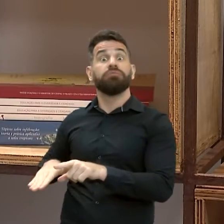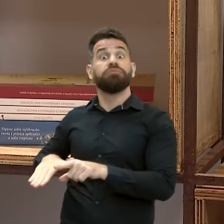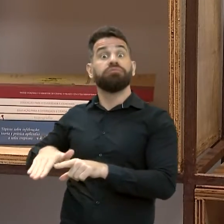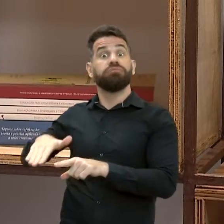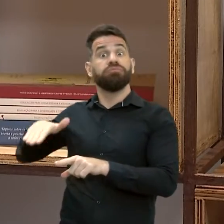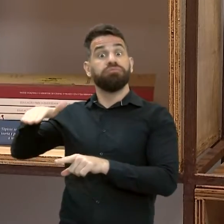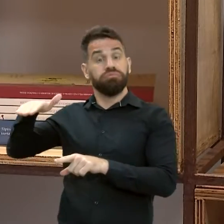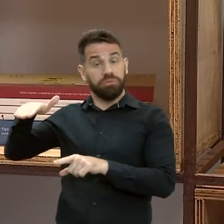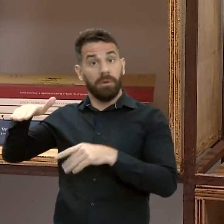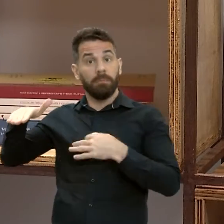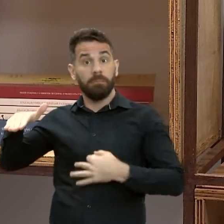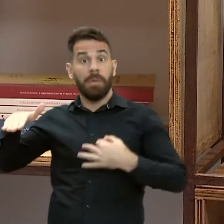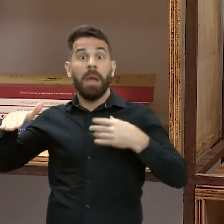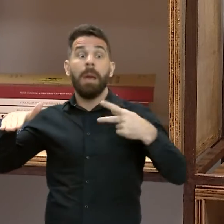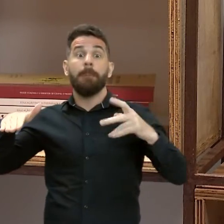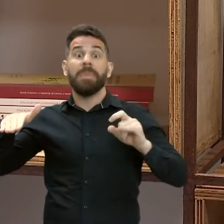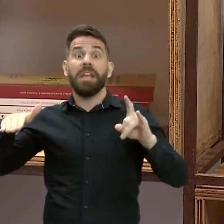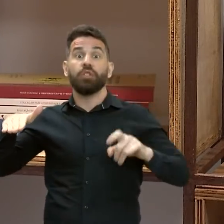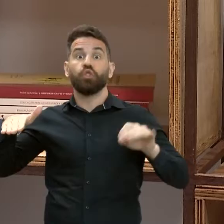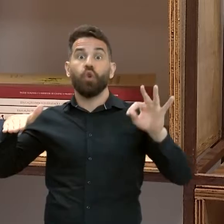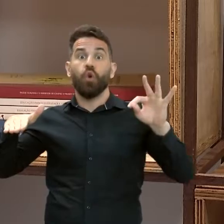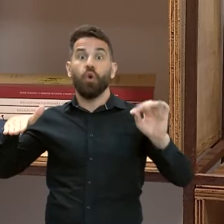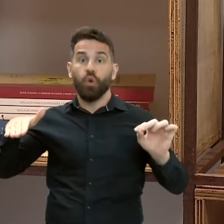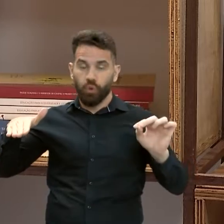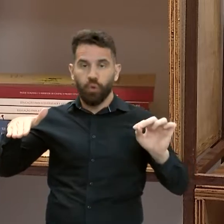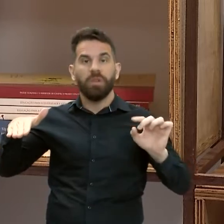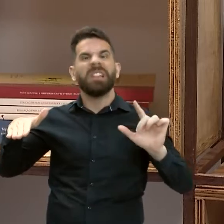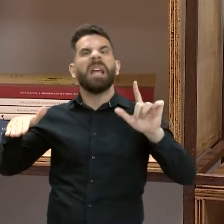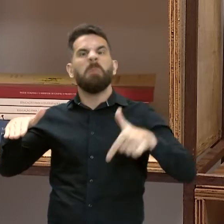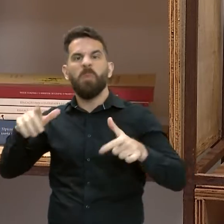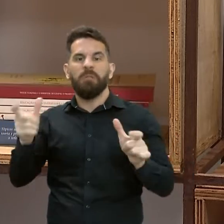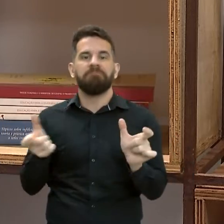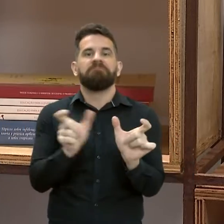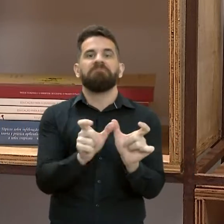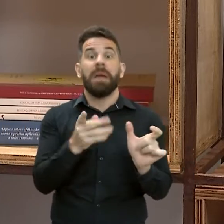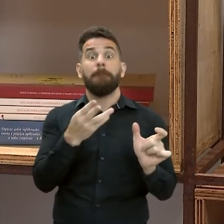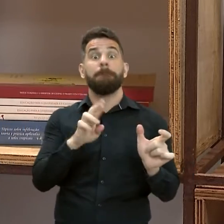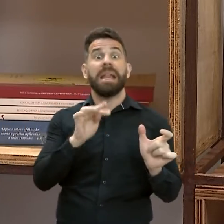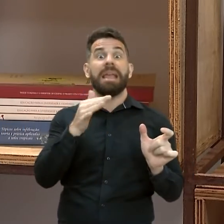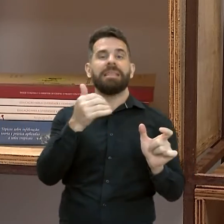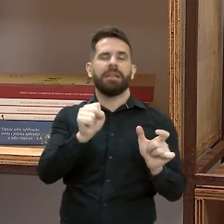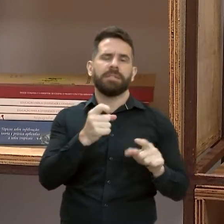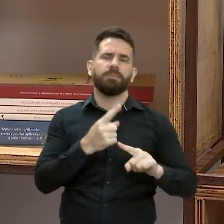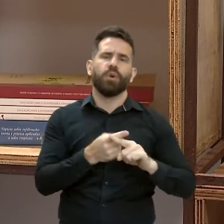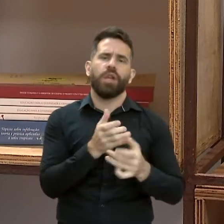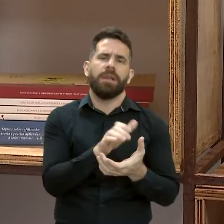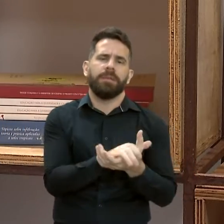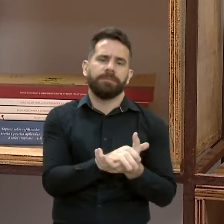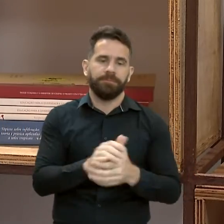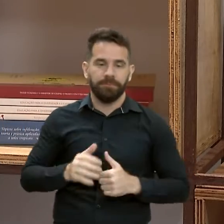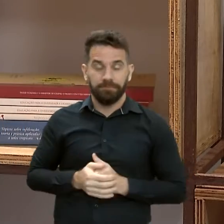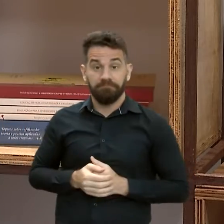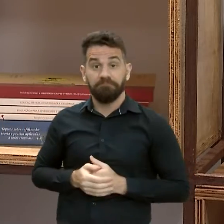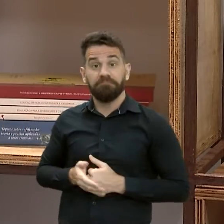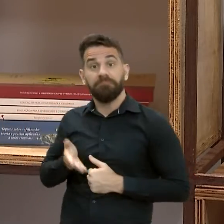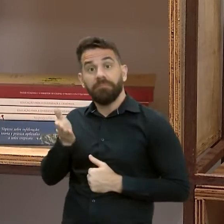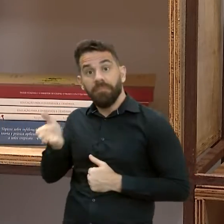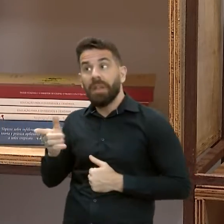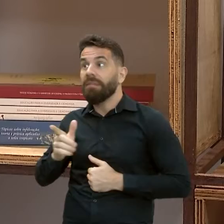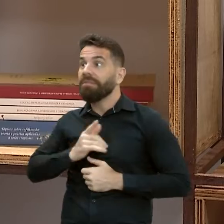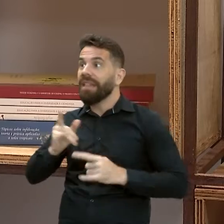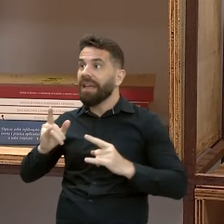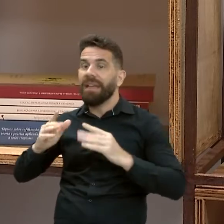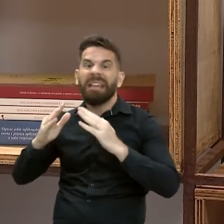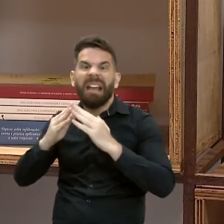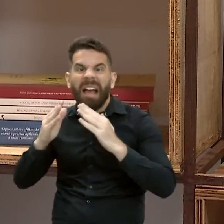dos Guimarães Peixoto foi uma menina isoneira, a menina considerada pela casa de pernas moles.